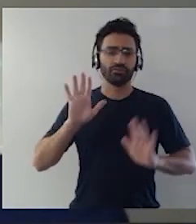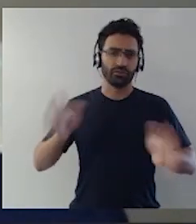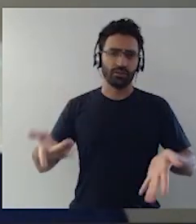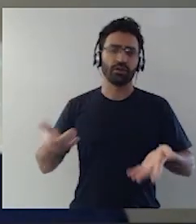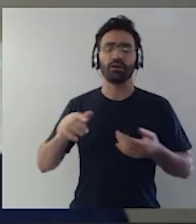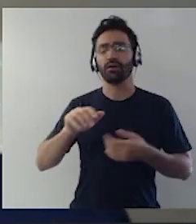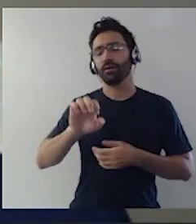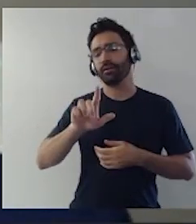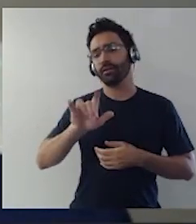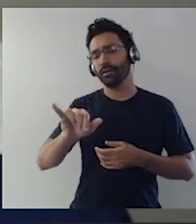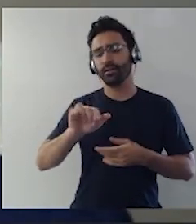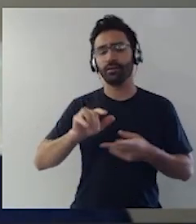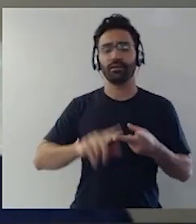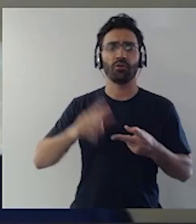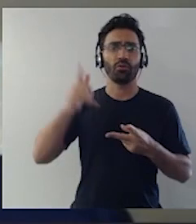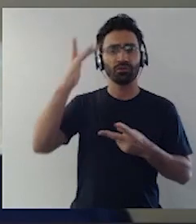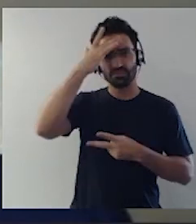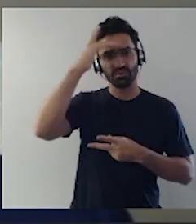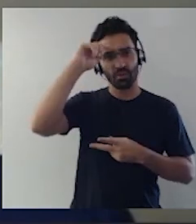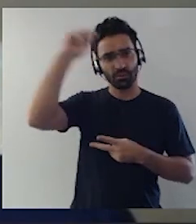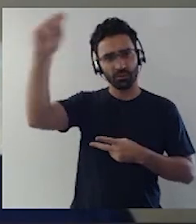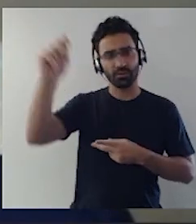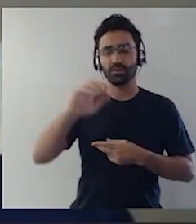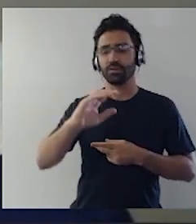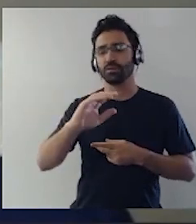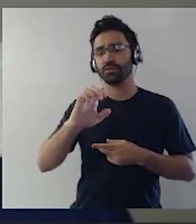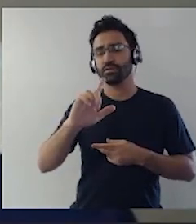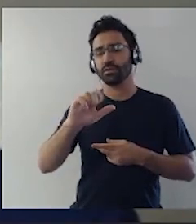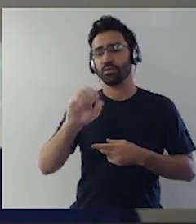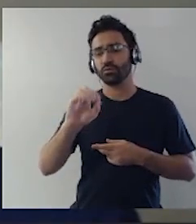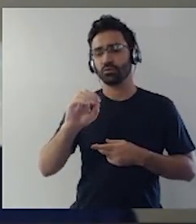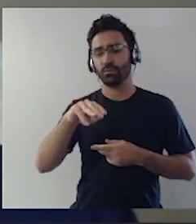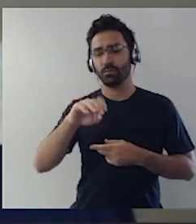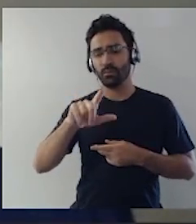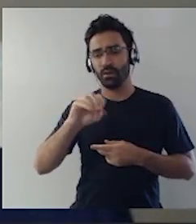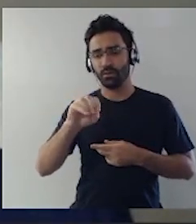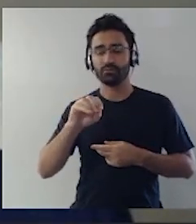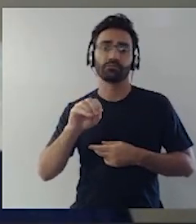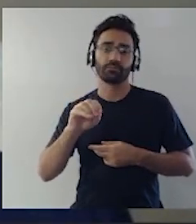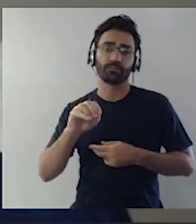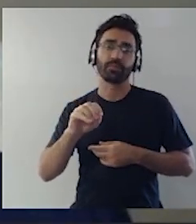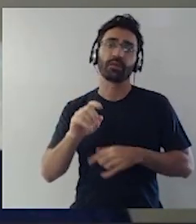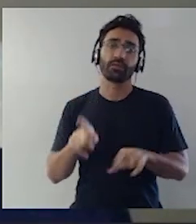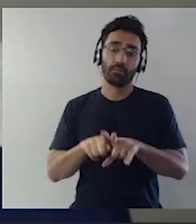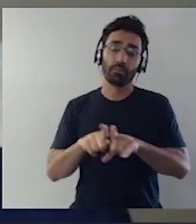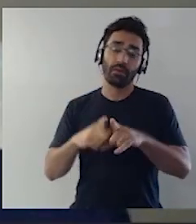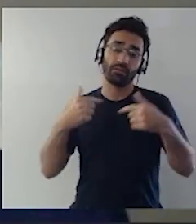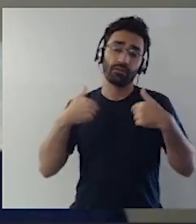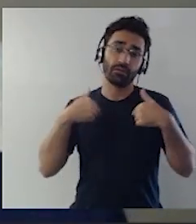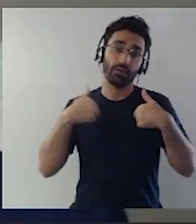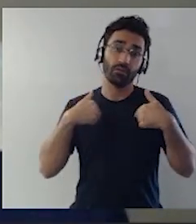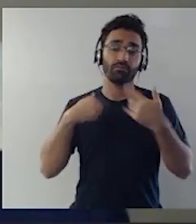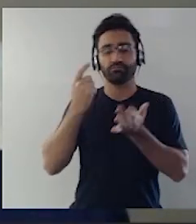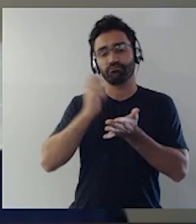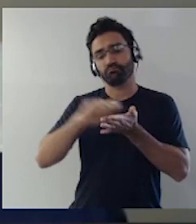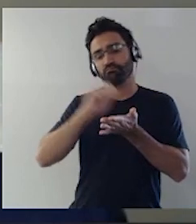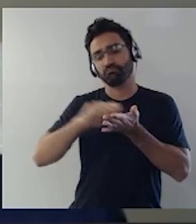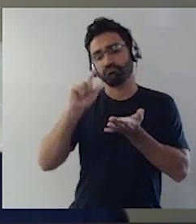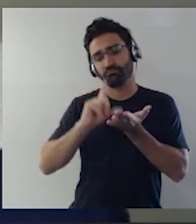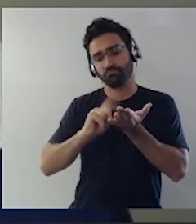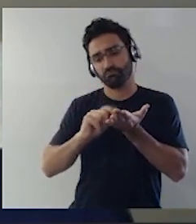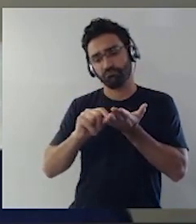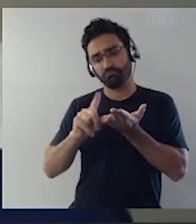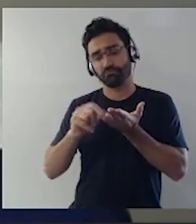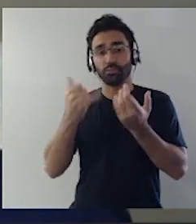Lopes Meirelles, por outros autores, Celso Antônio Bandeira de Mello, e que foi questionado por mim num artigo que